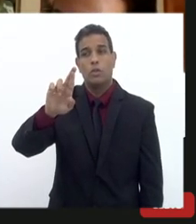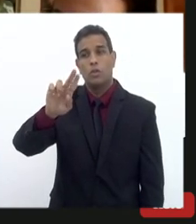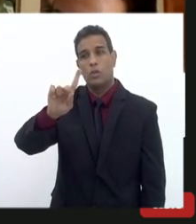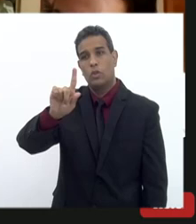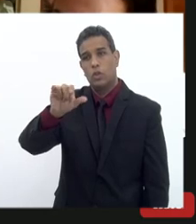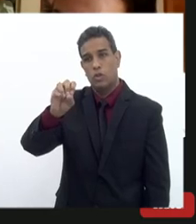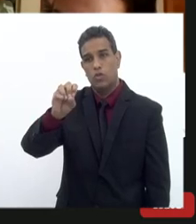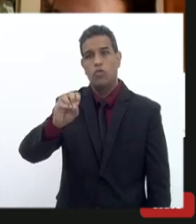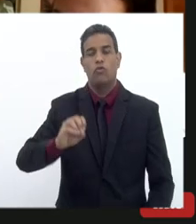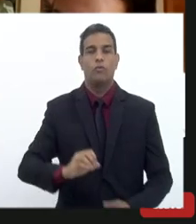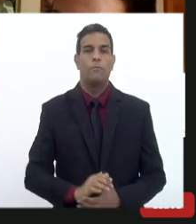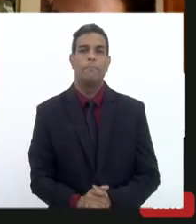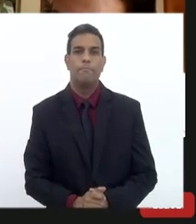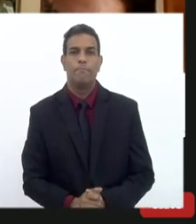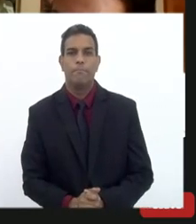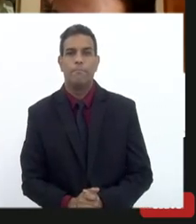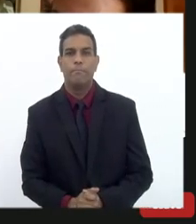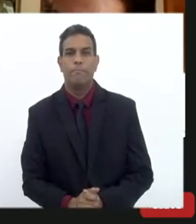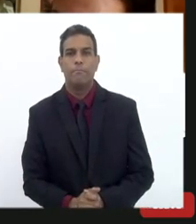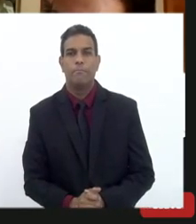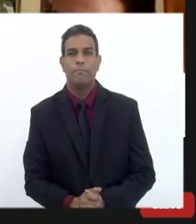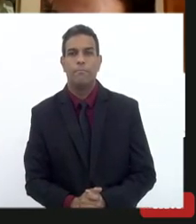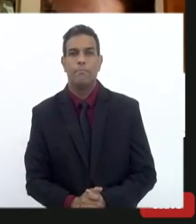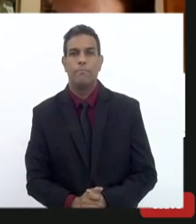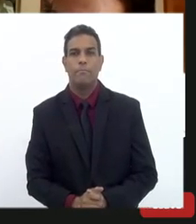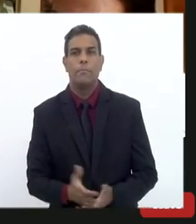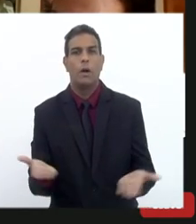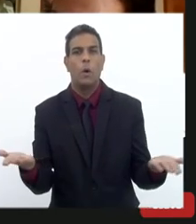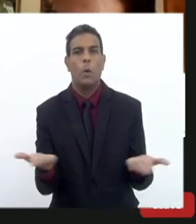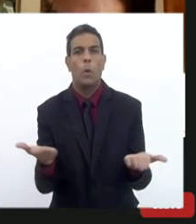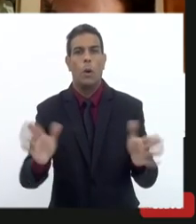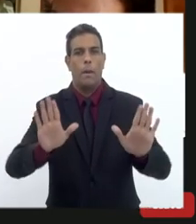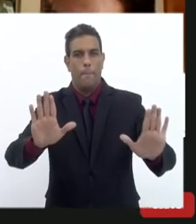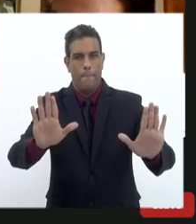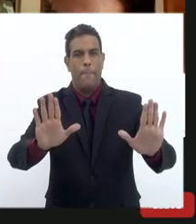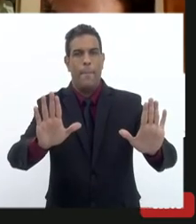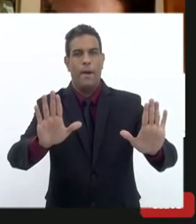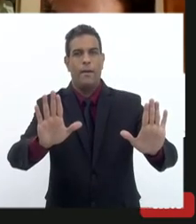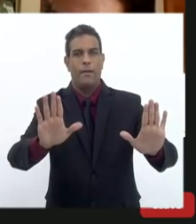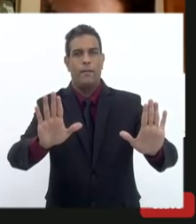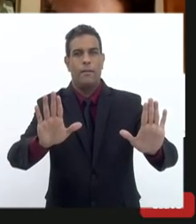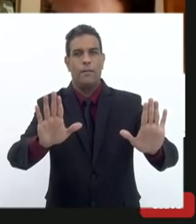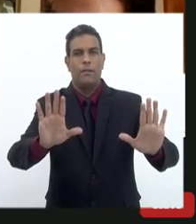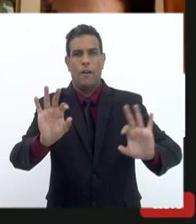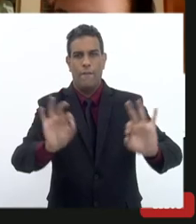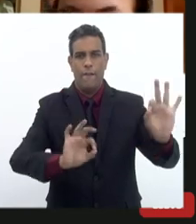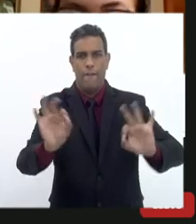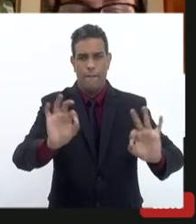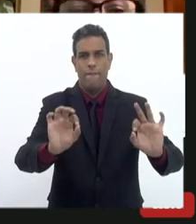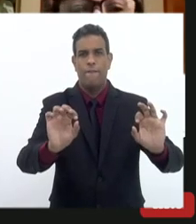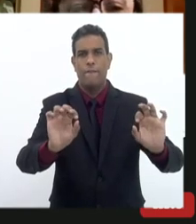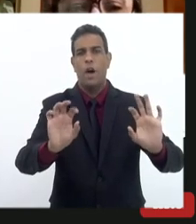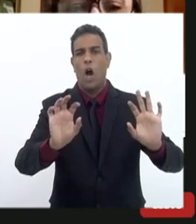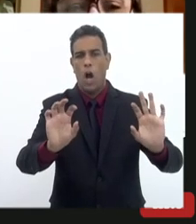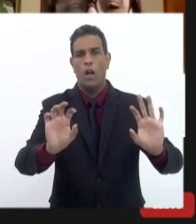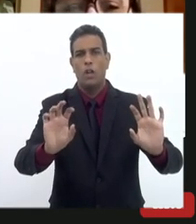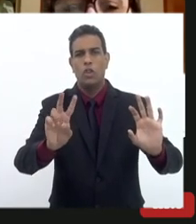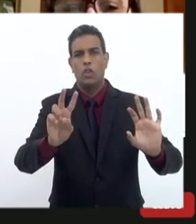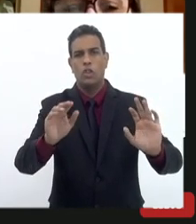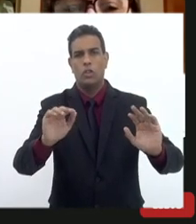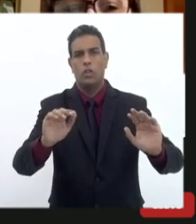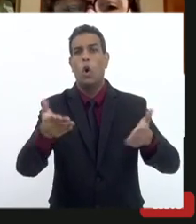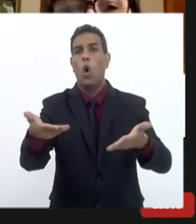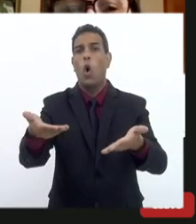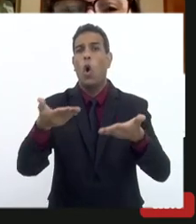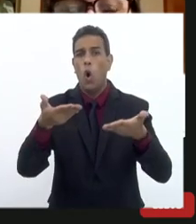bom? Como eu estou dirigindo, eu estou terminando de parar o carro, passa a minha fala. Prefere falar... Então tá bom, então eu